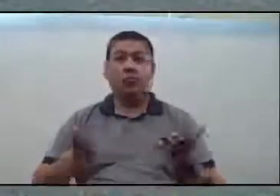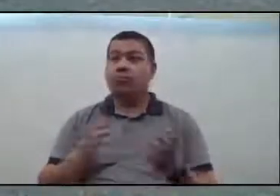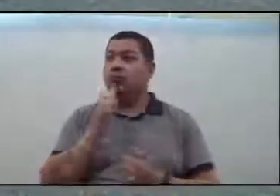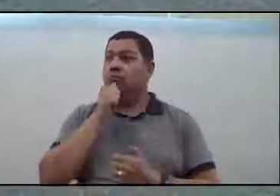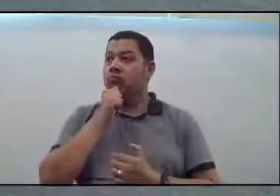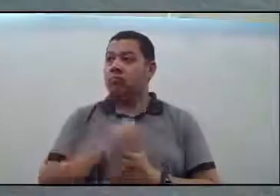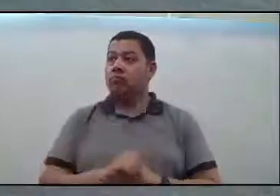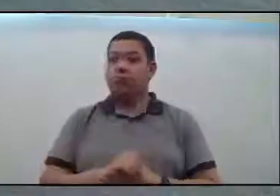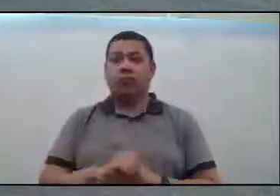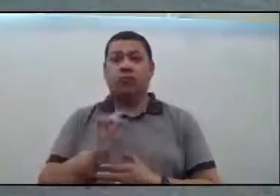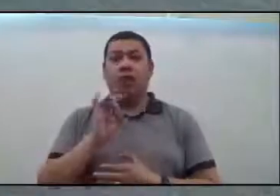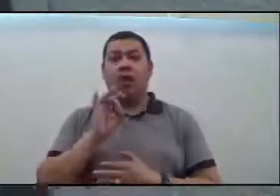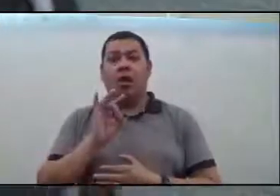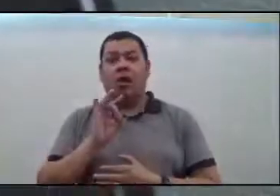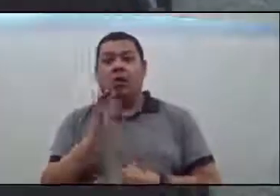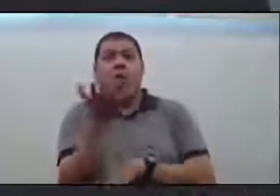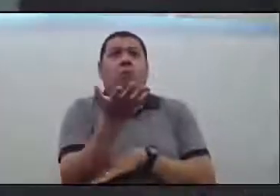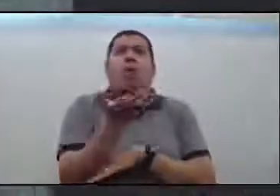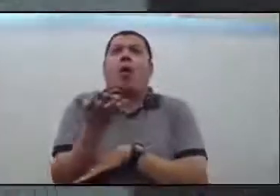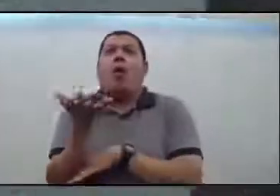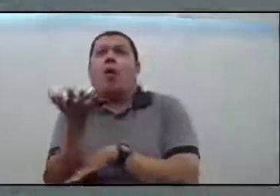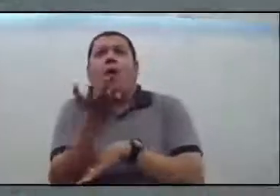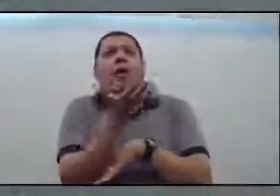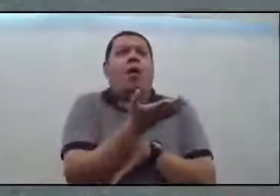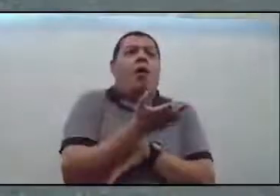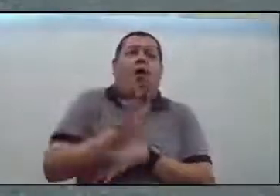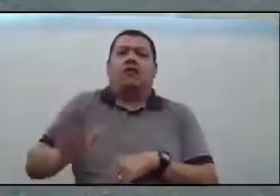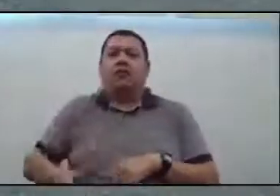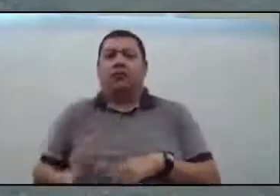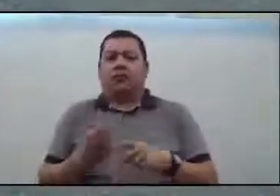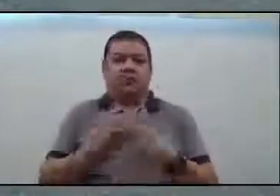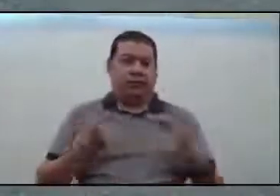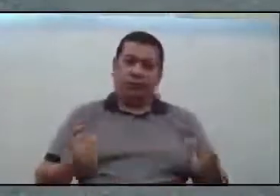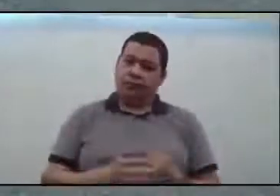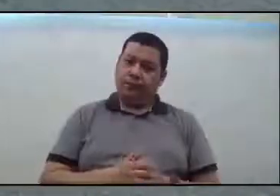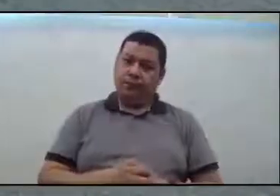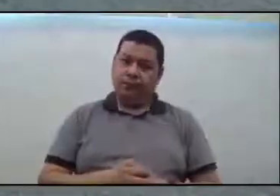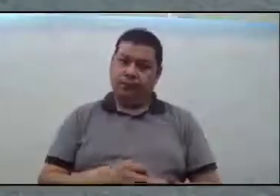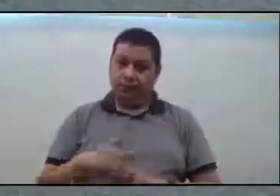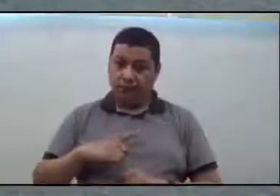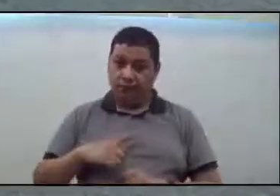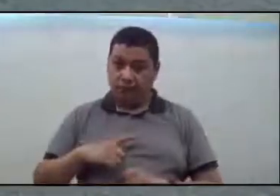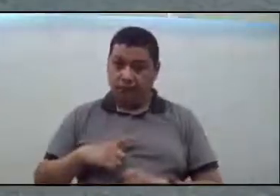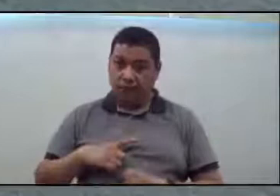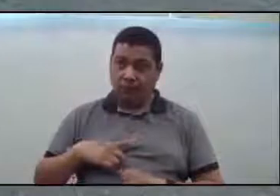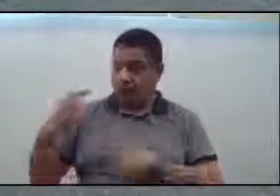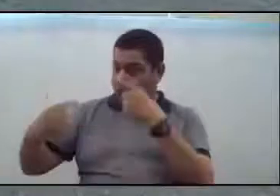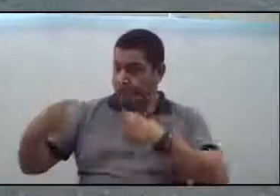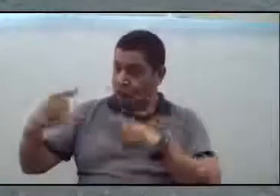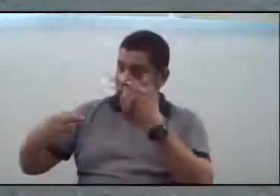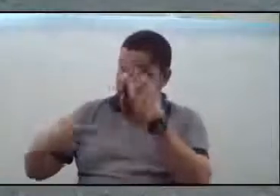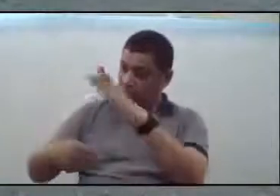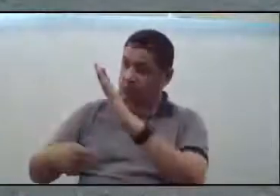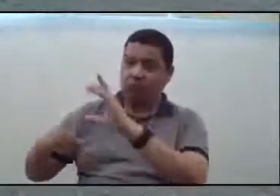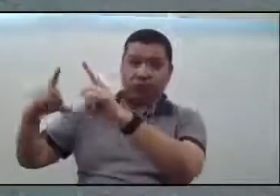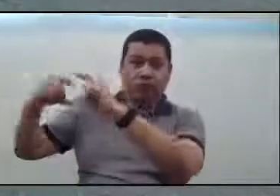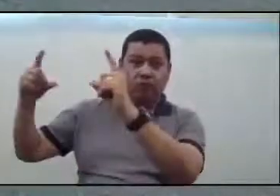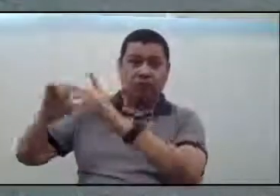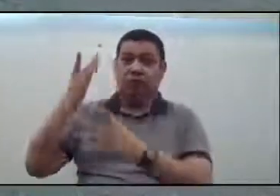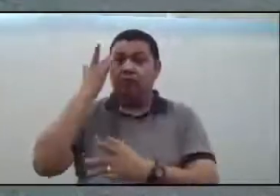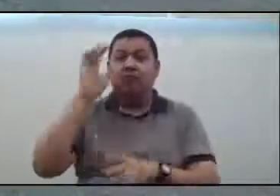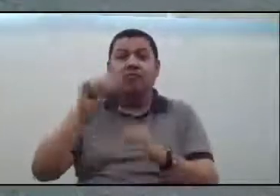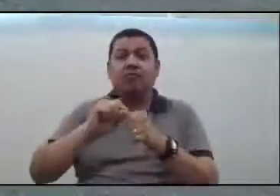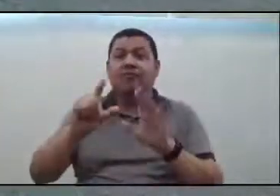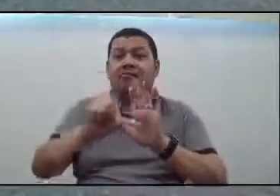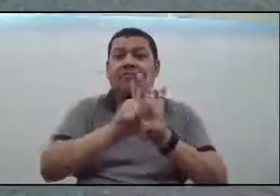só vemos miséria no Brasil, e com esses parlamentares que estão lá no Congresso Nacional, que não sabem fazer uma lei